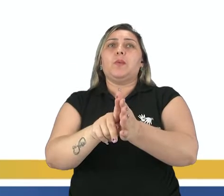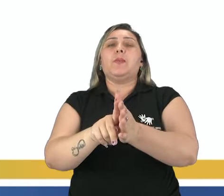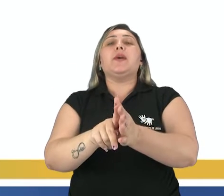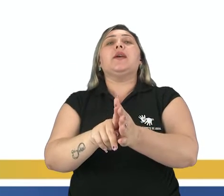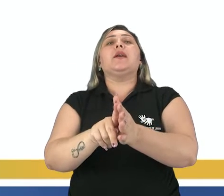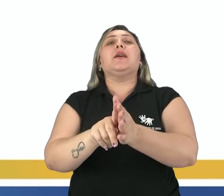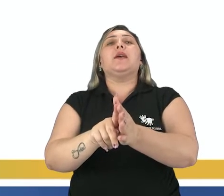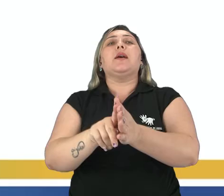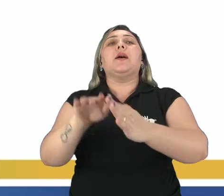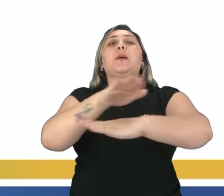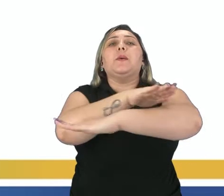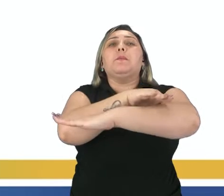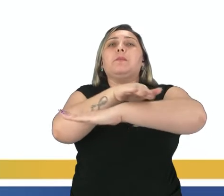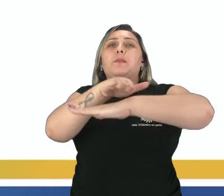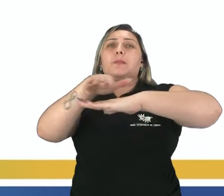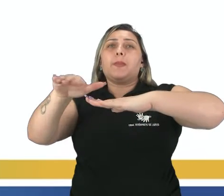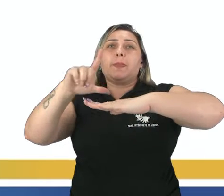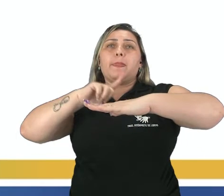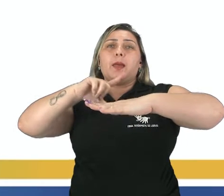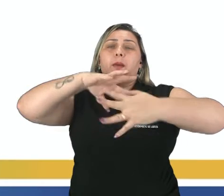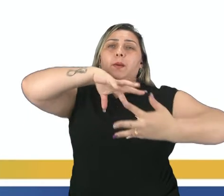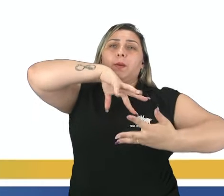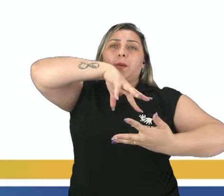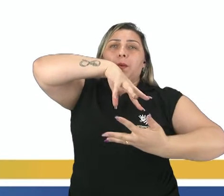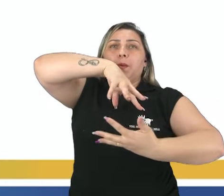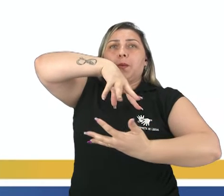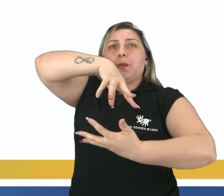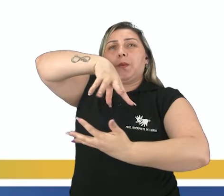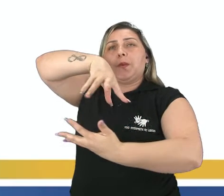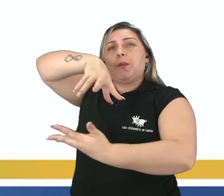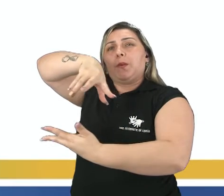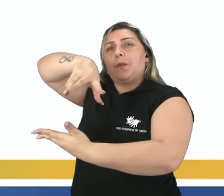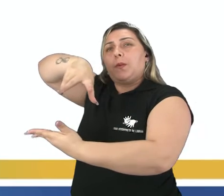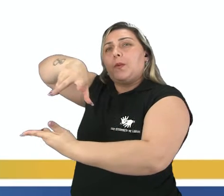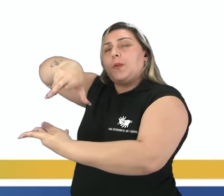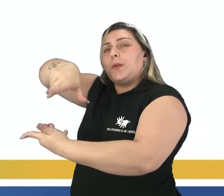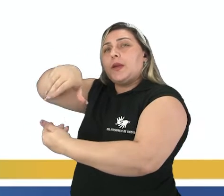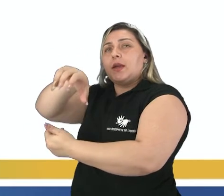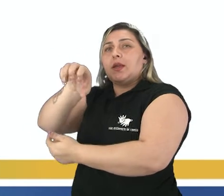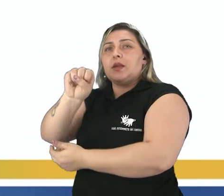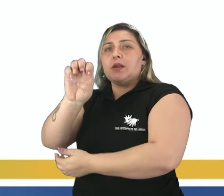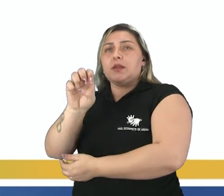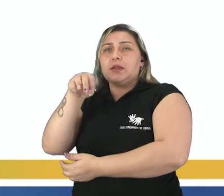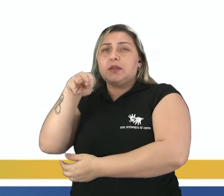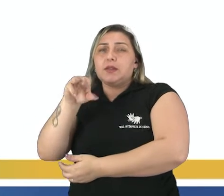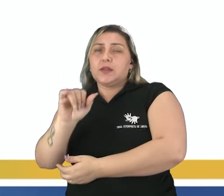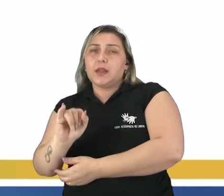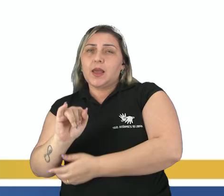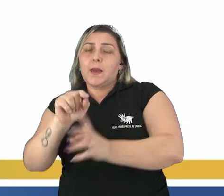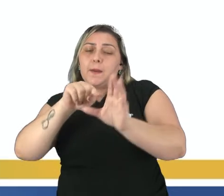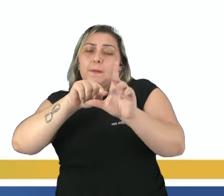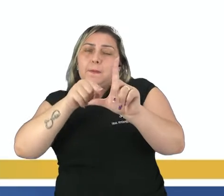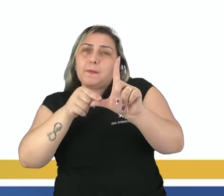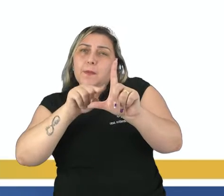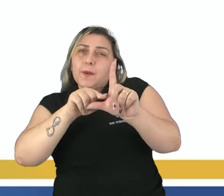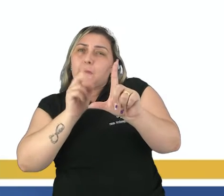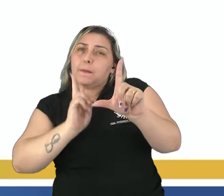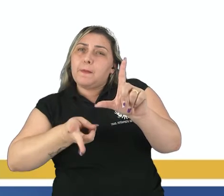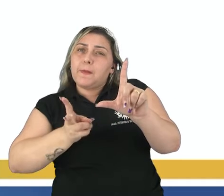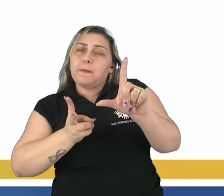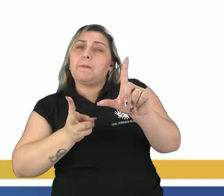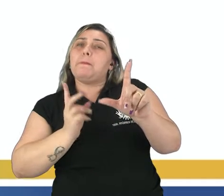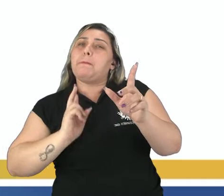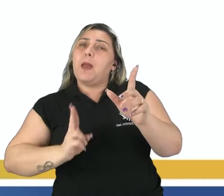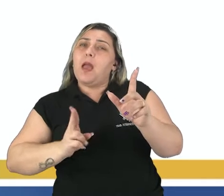superfície esférica que se obtém ao girar uma semicircunferência de um ângulo em torno de seu eixo, conforme